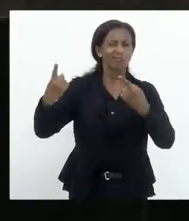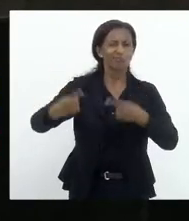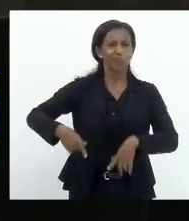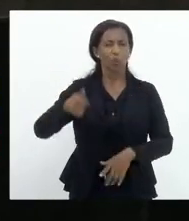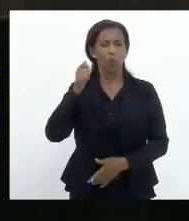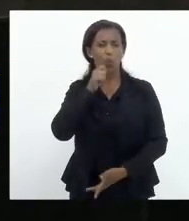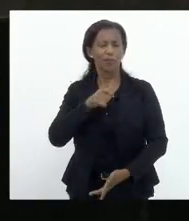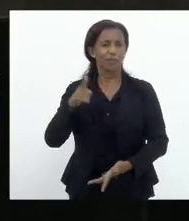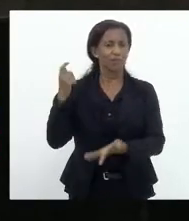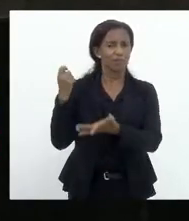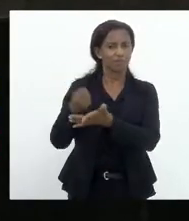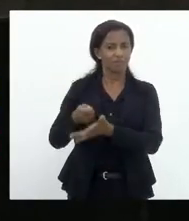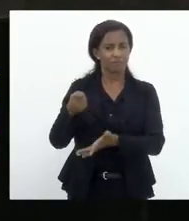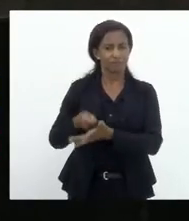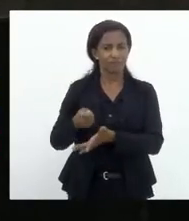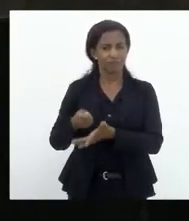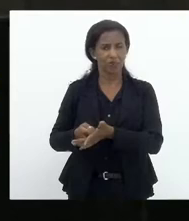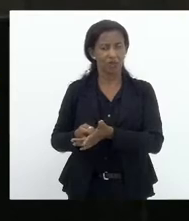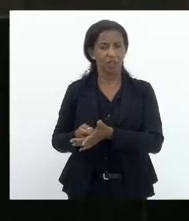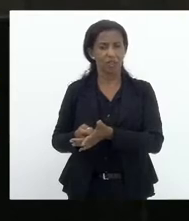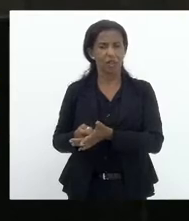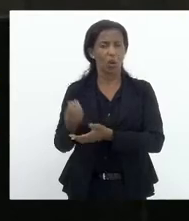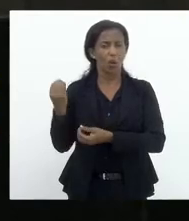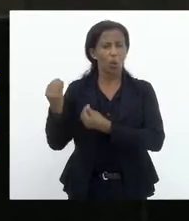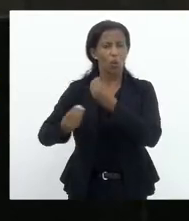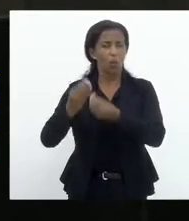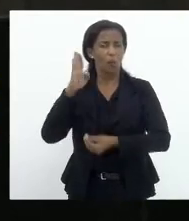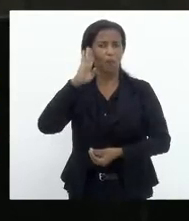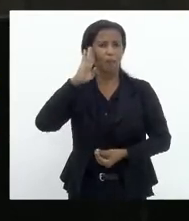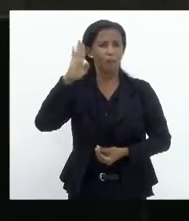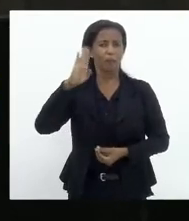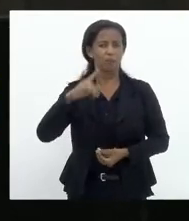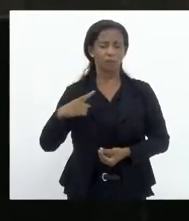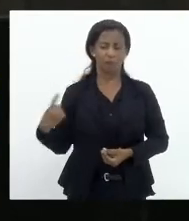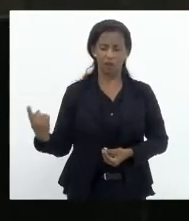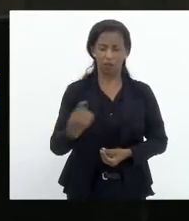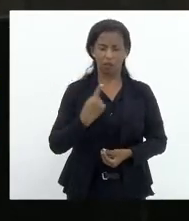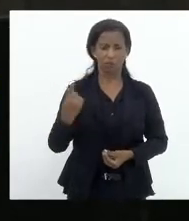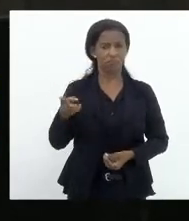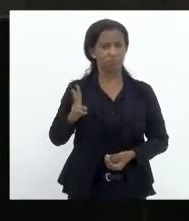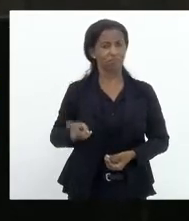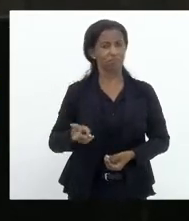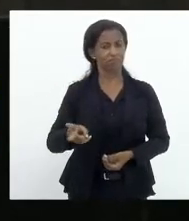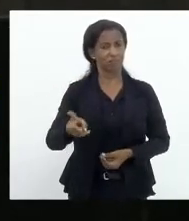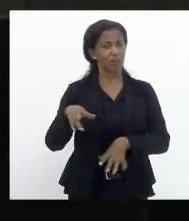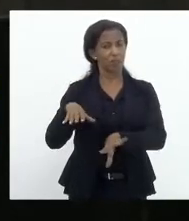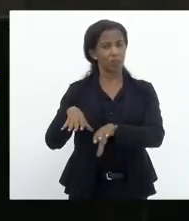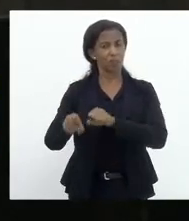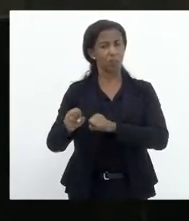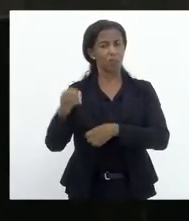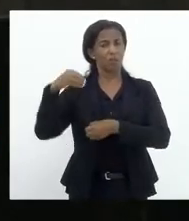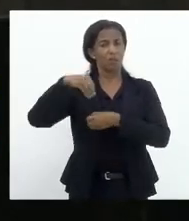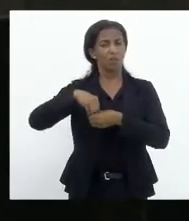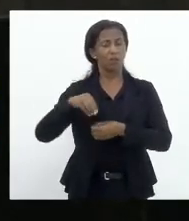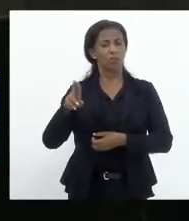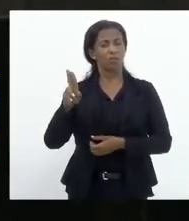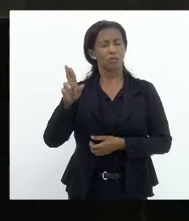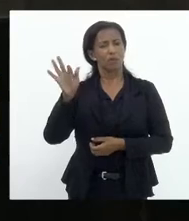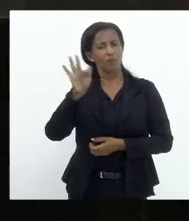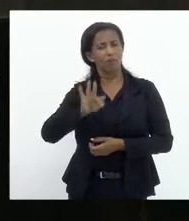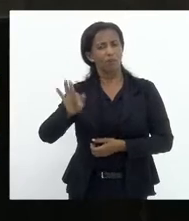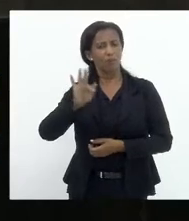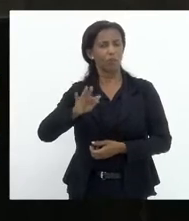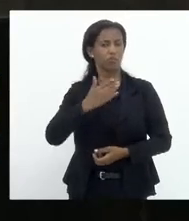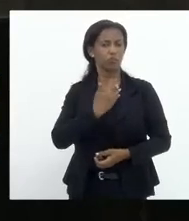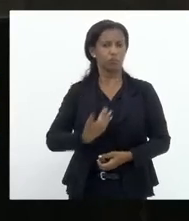garantia da assistência estudantil como premissa fundamental para a nossa permanência informação na universidade pública